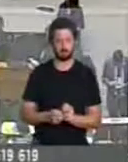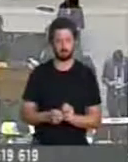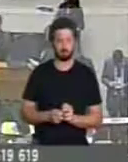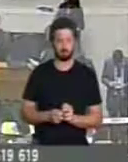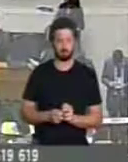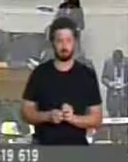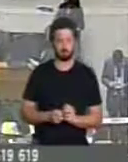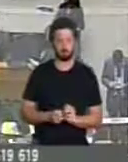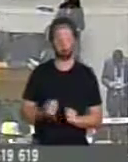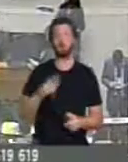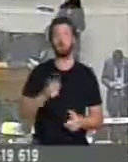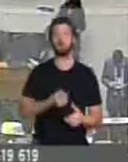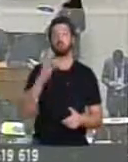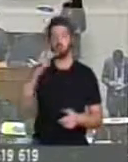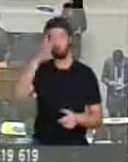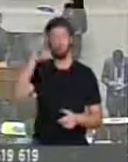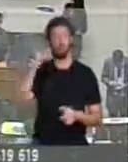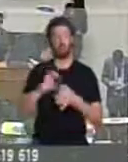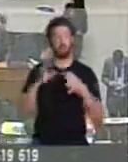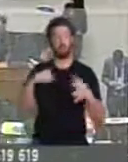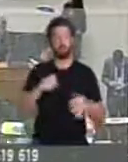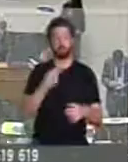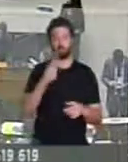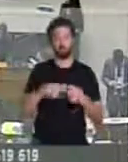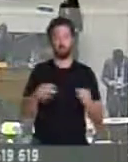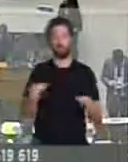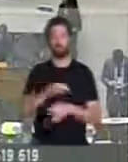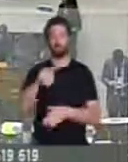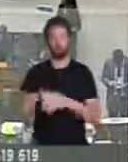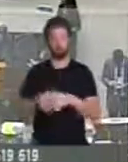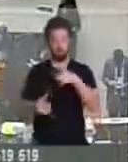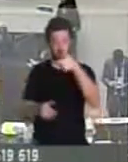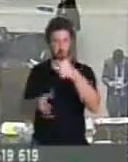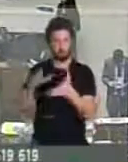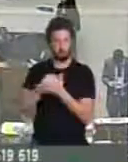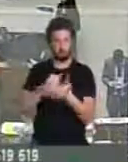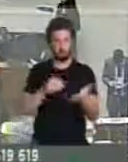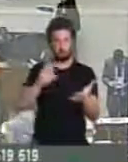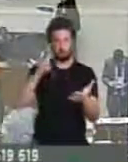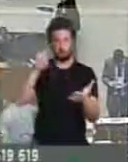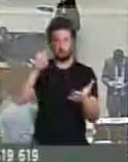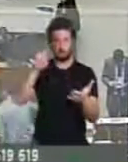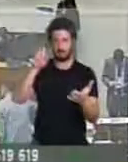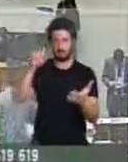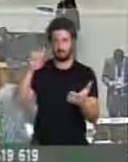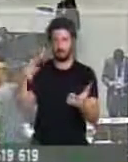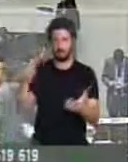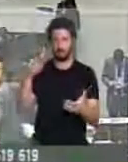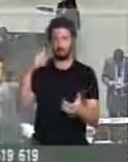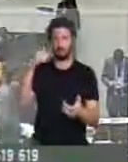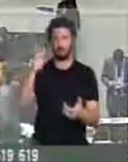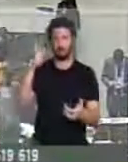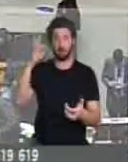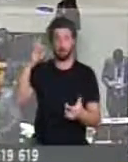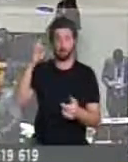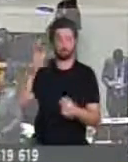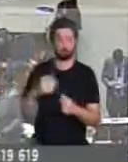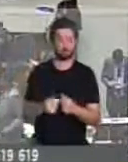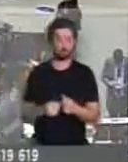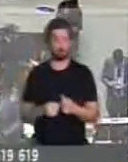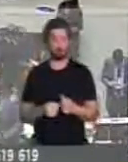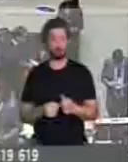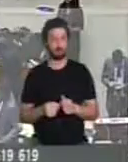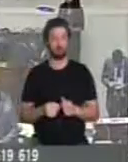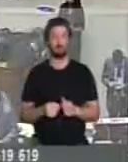lido o discurso que eu fui impedido de fazer porque houve encerramento da votação. Deputado Helder Salomão, do PT do Espírito Santo. Muito obrigado. Se estiver na lista, vai